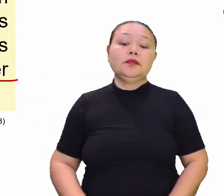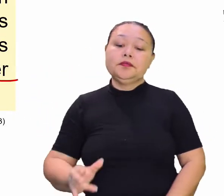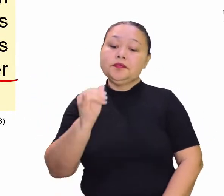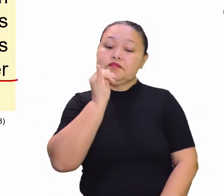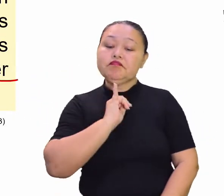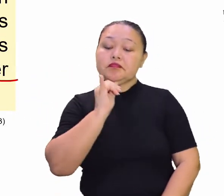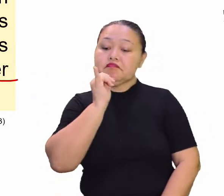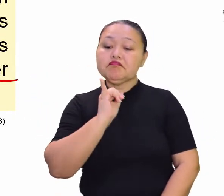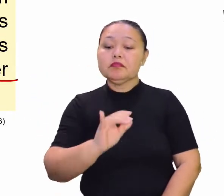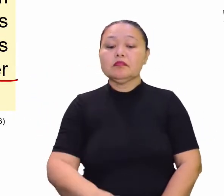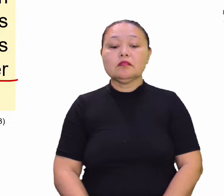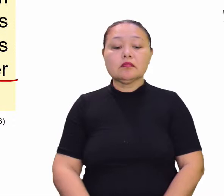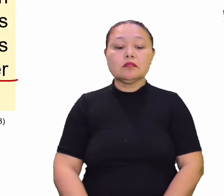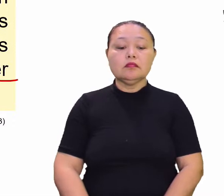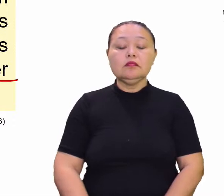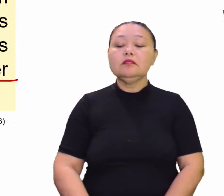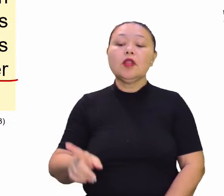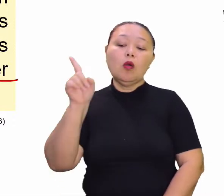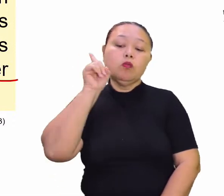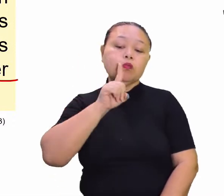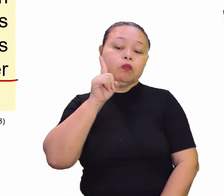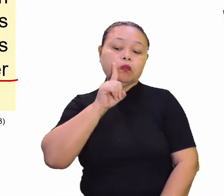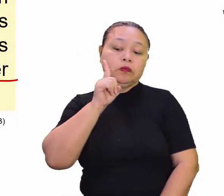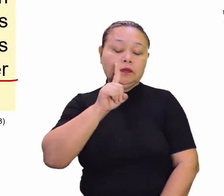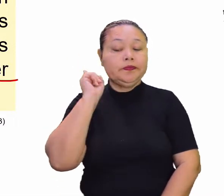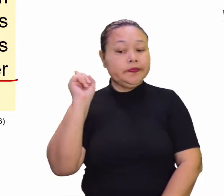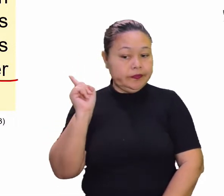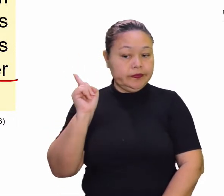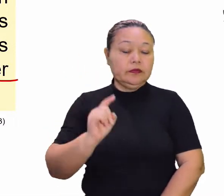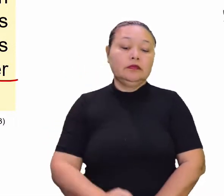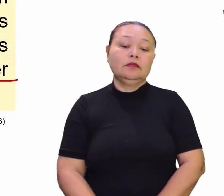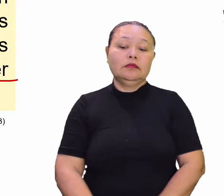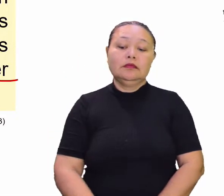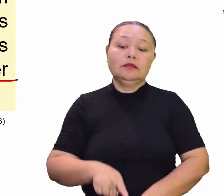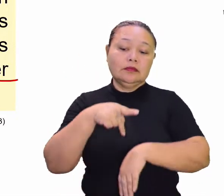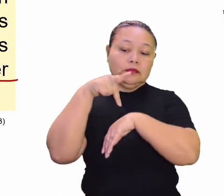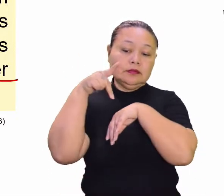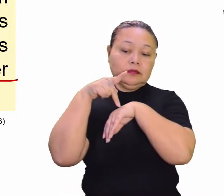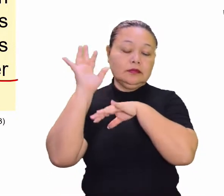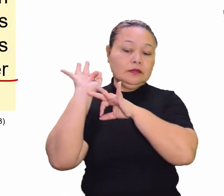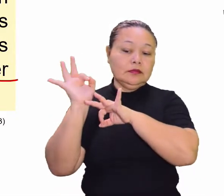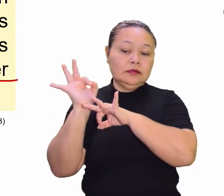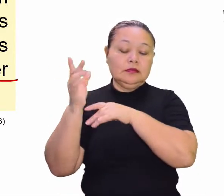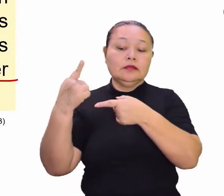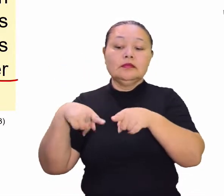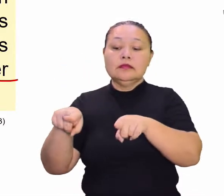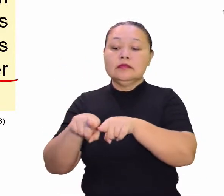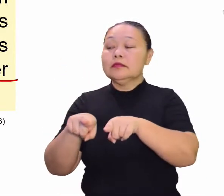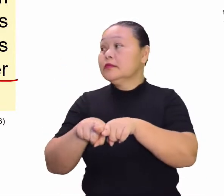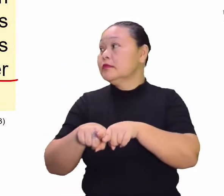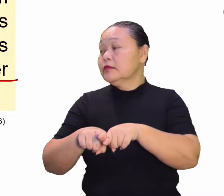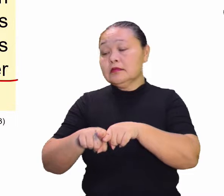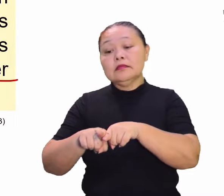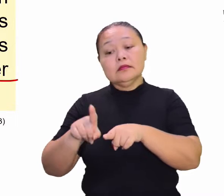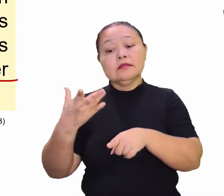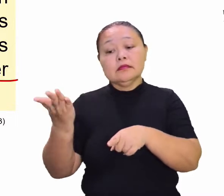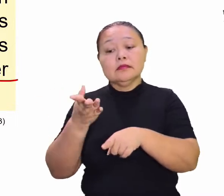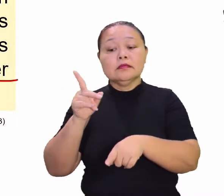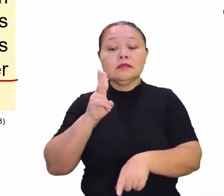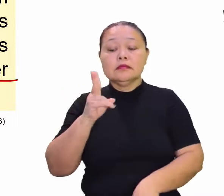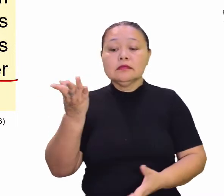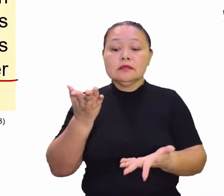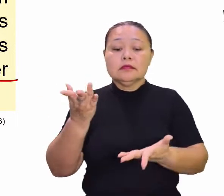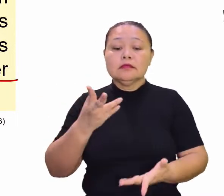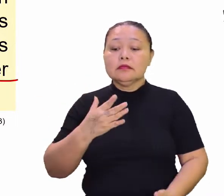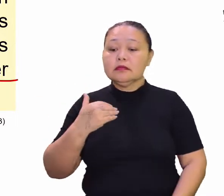Exemplos, Rogério: Estados Unidos da América. Exato. A gente também tem... E é a potência que é hoje, né?